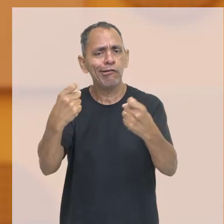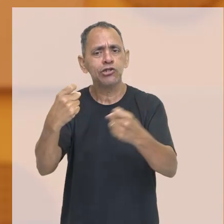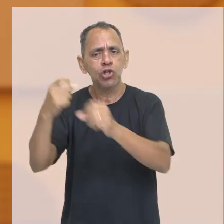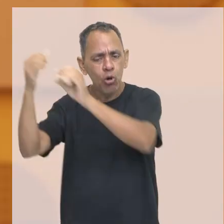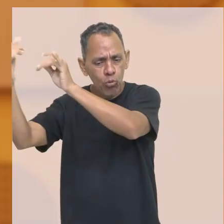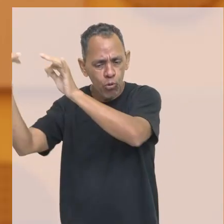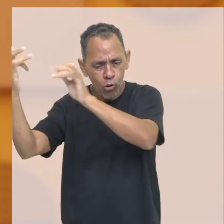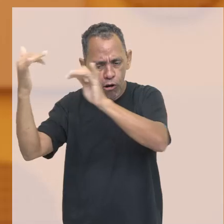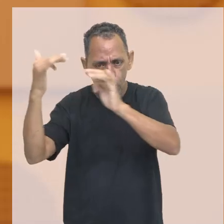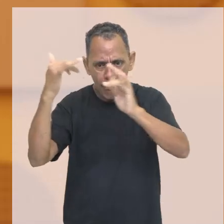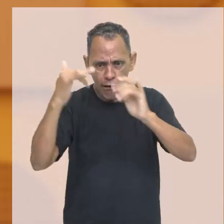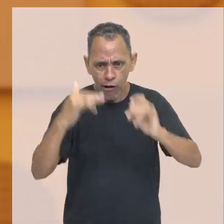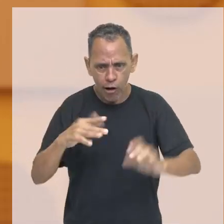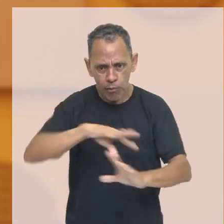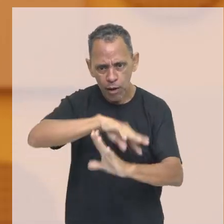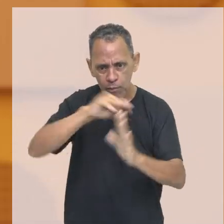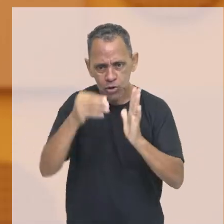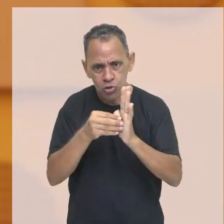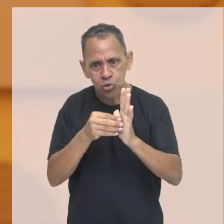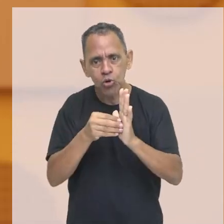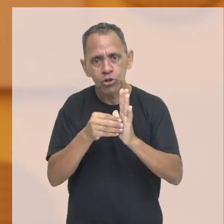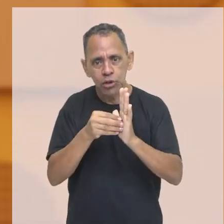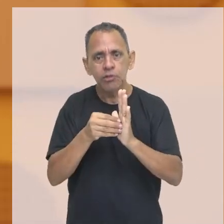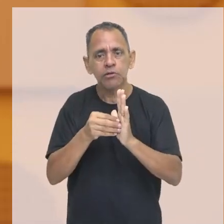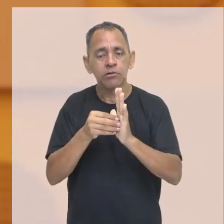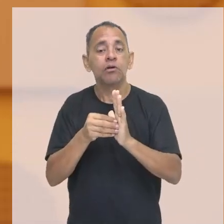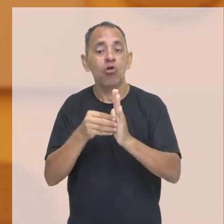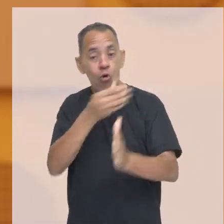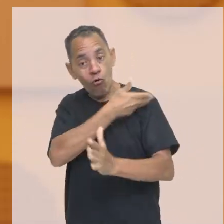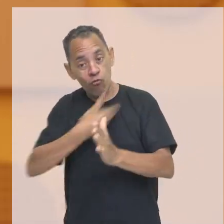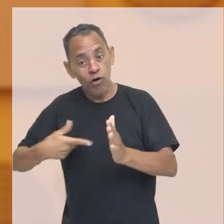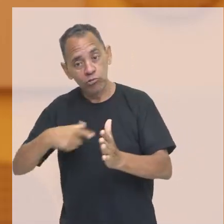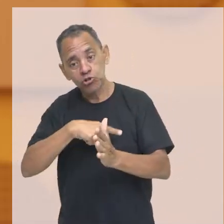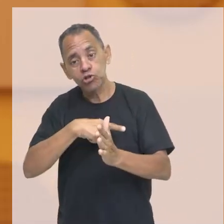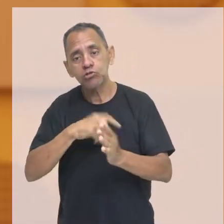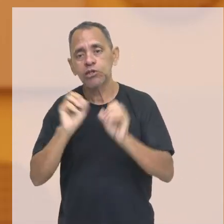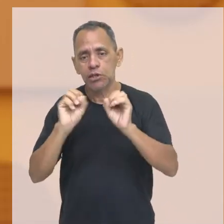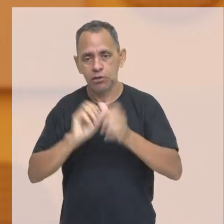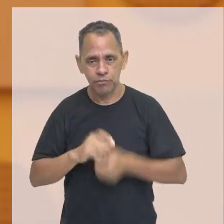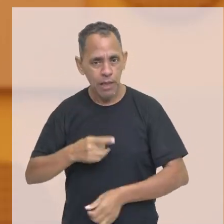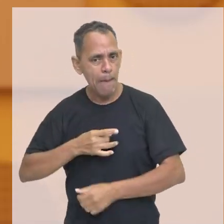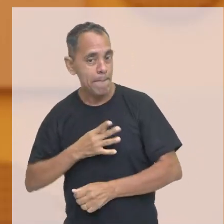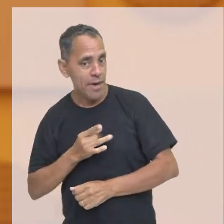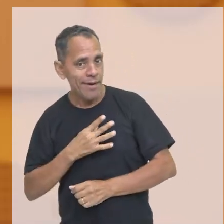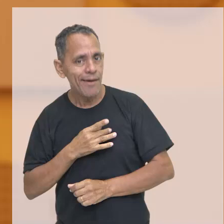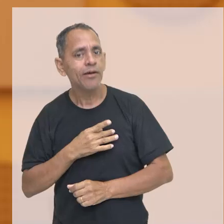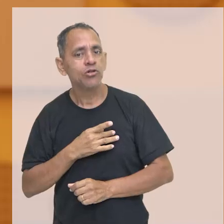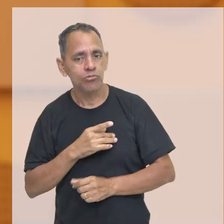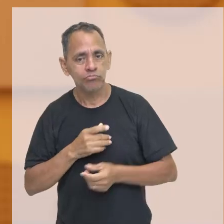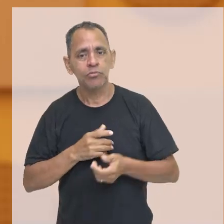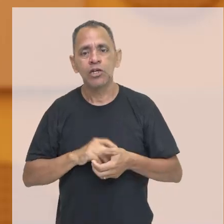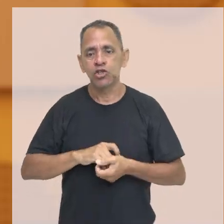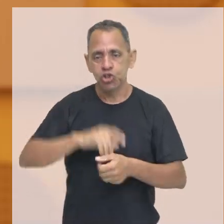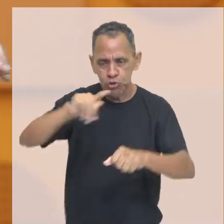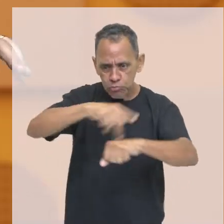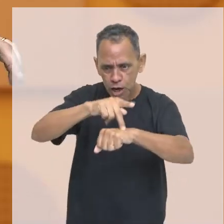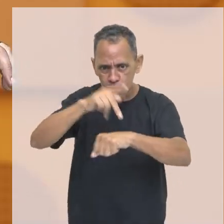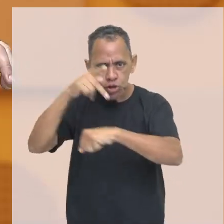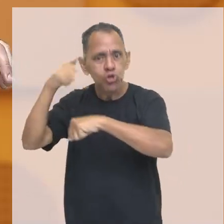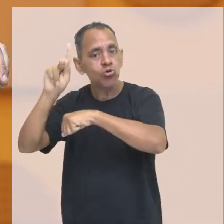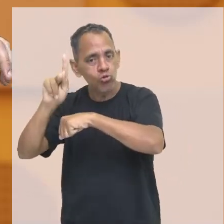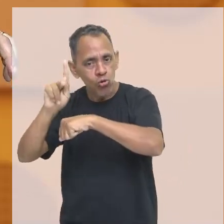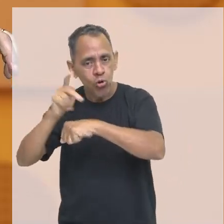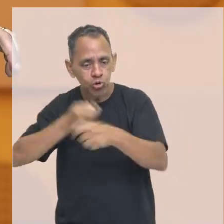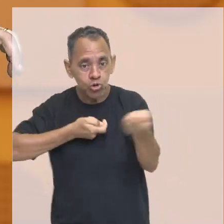Amazônia perdesse a sua autonomia, de que o governo perdesse o controle sobre a região e que, se não integrasse, de